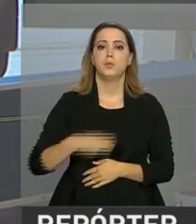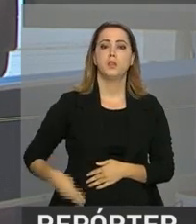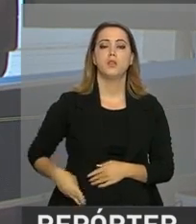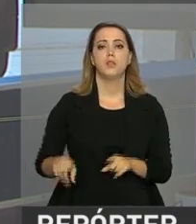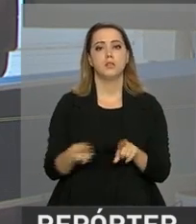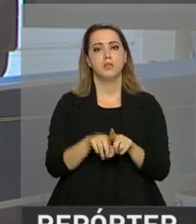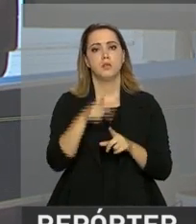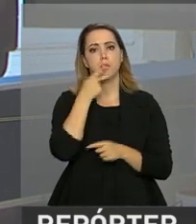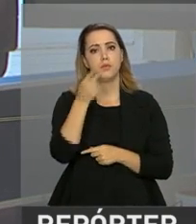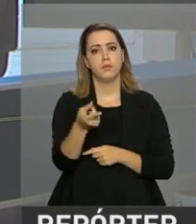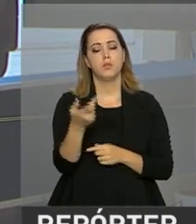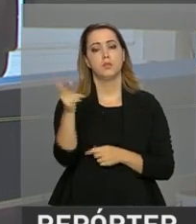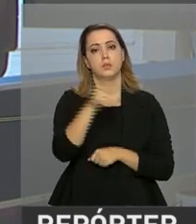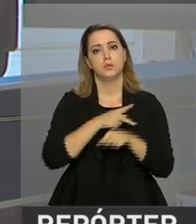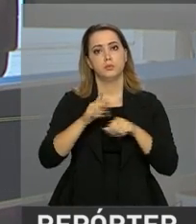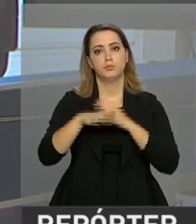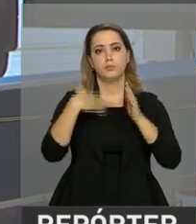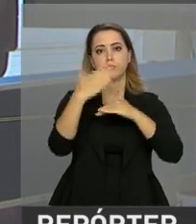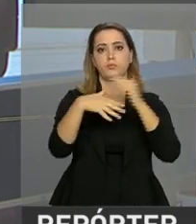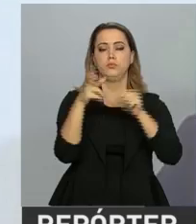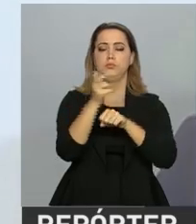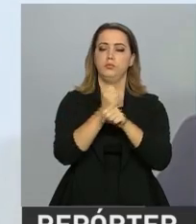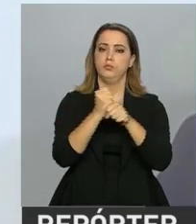que o país vai crescer no ano que vem.